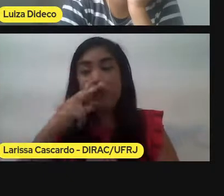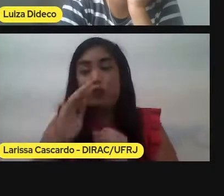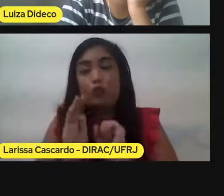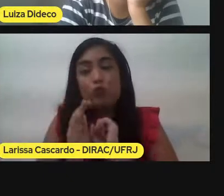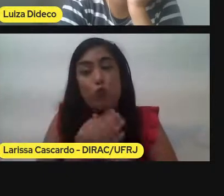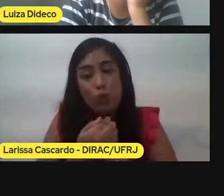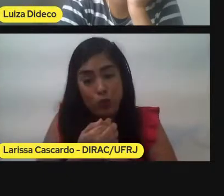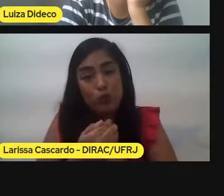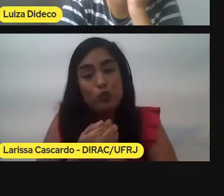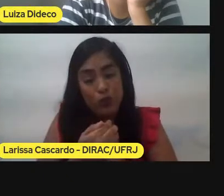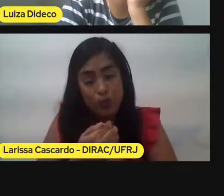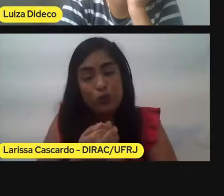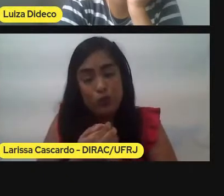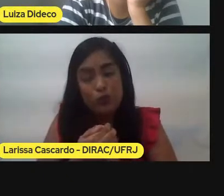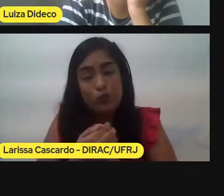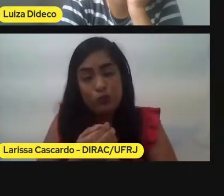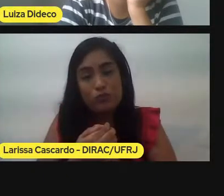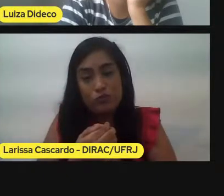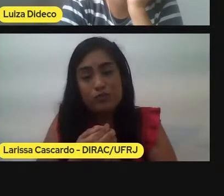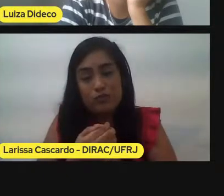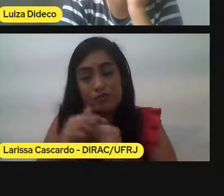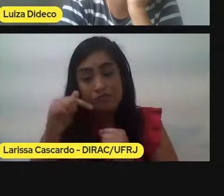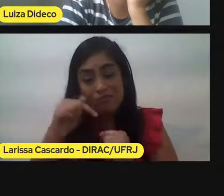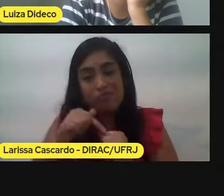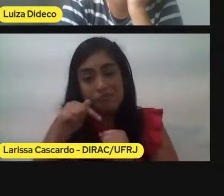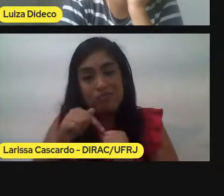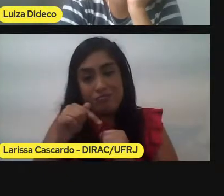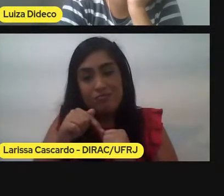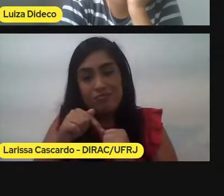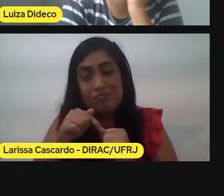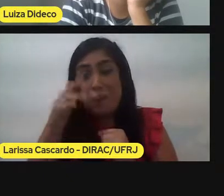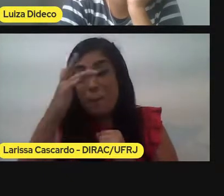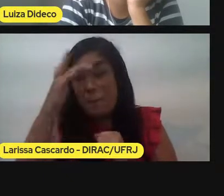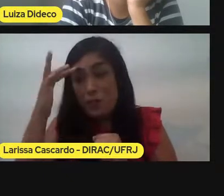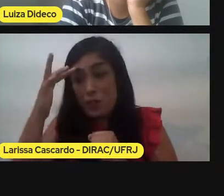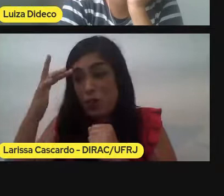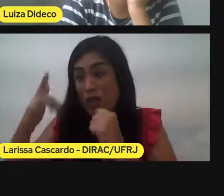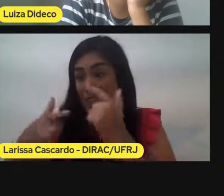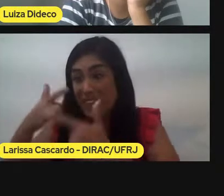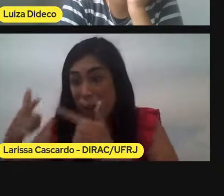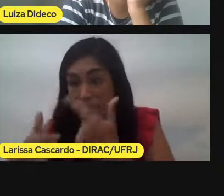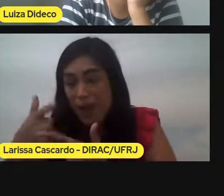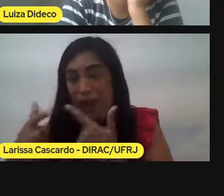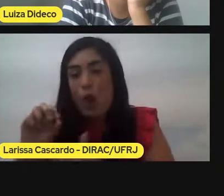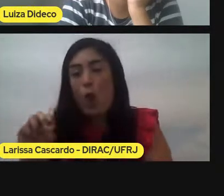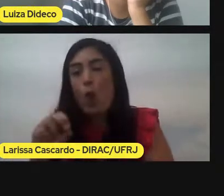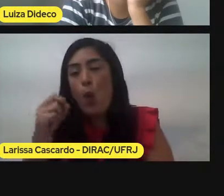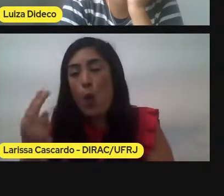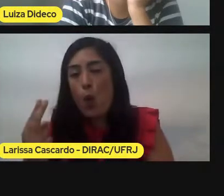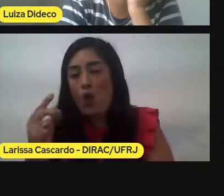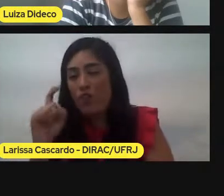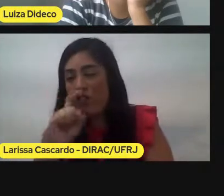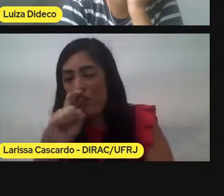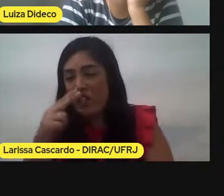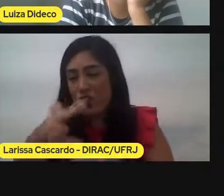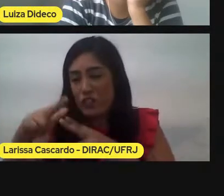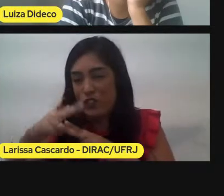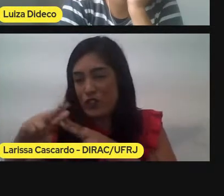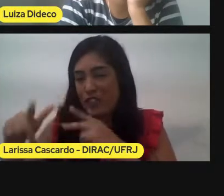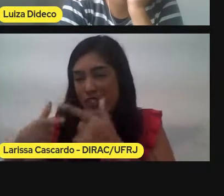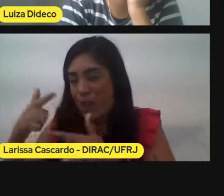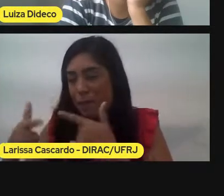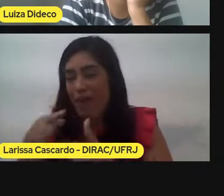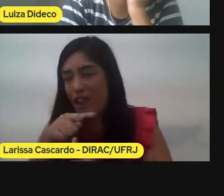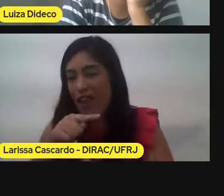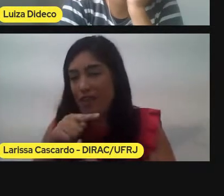disposição para ela. E poupa menos os que trabalham ou fingem que trabalham. O que, para o